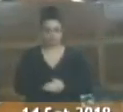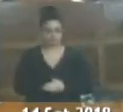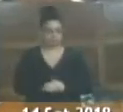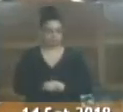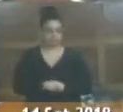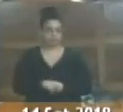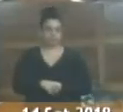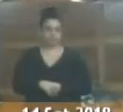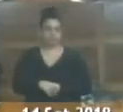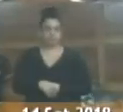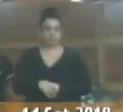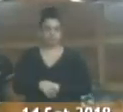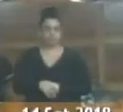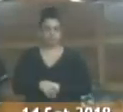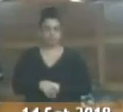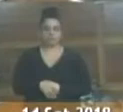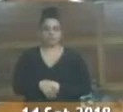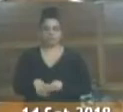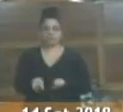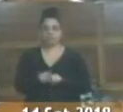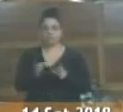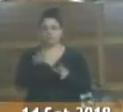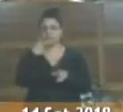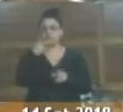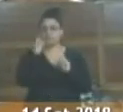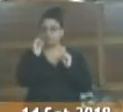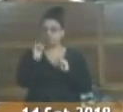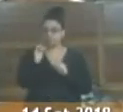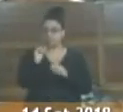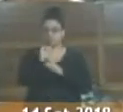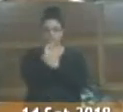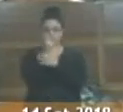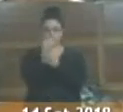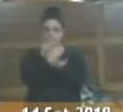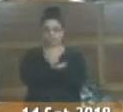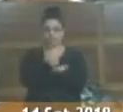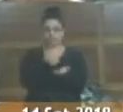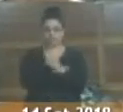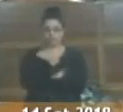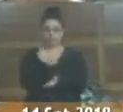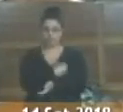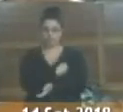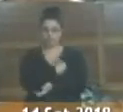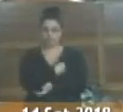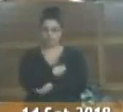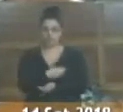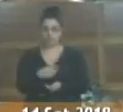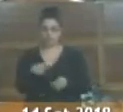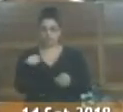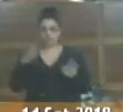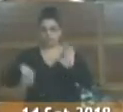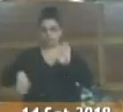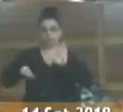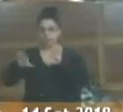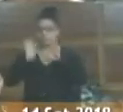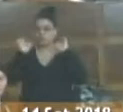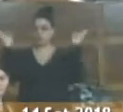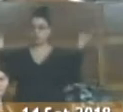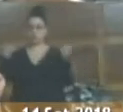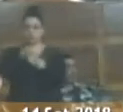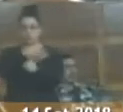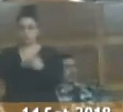Quero falar aqui também um pouco da segurança, da insegurança que nós estamos vivendo, não só na nossa praia, mas em toda a